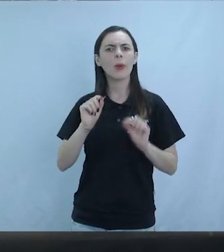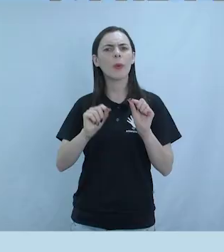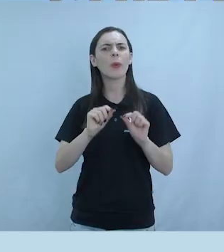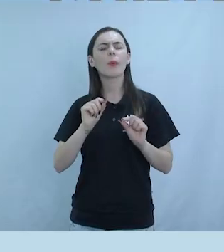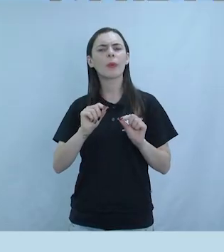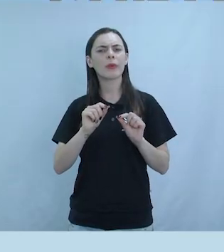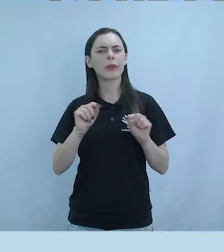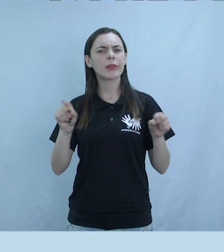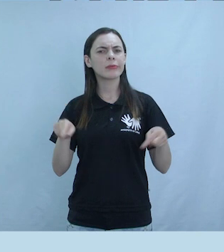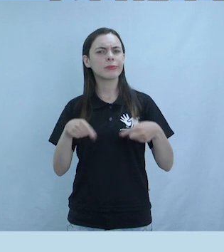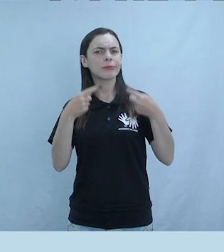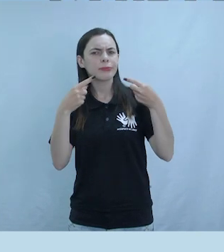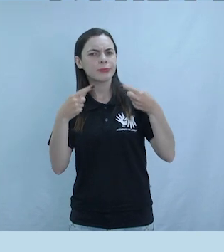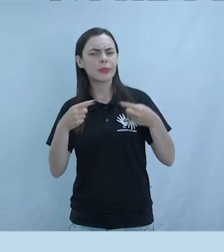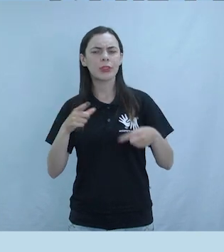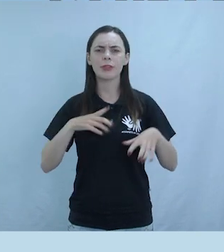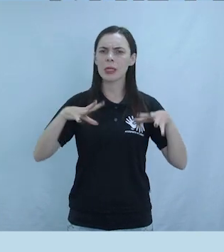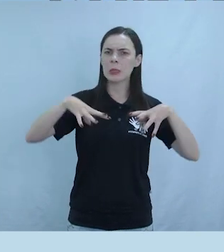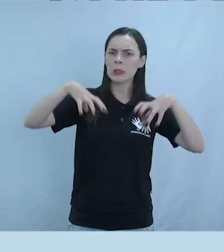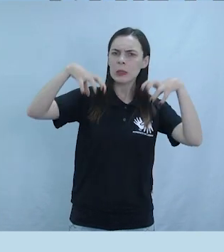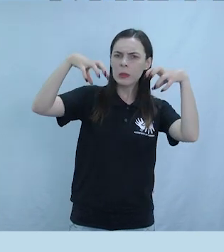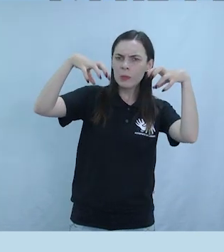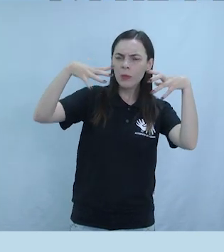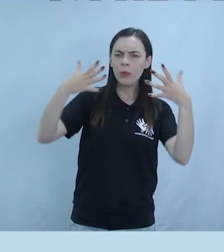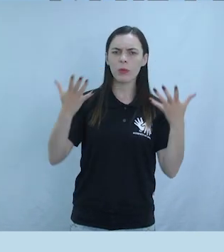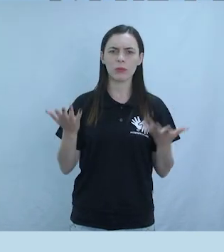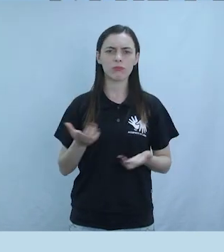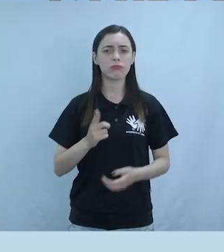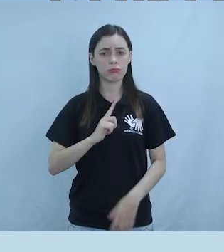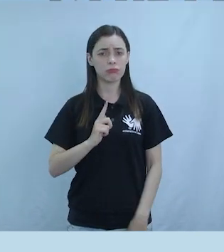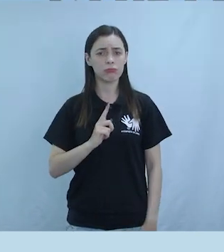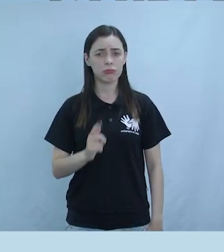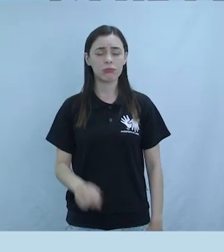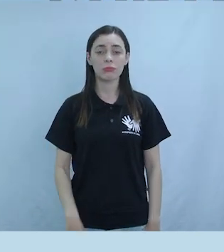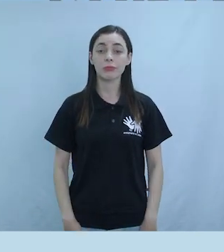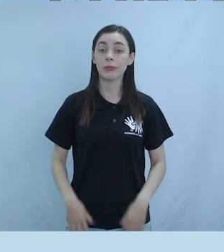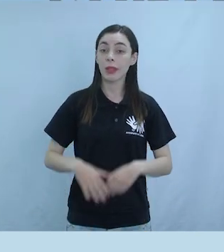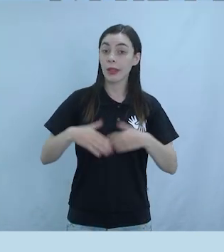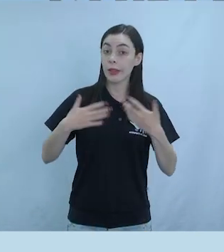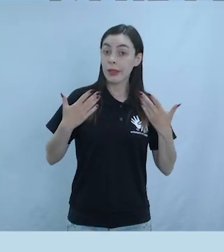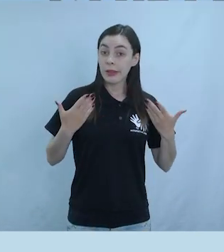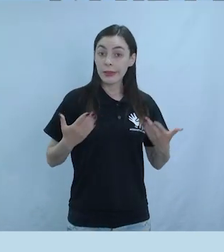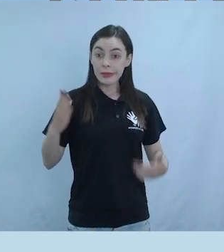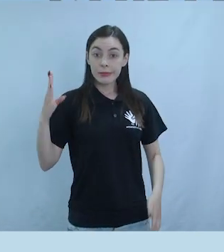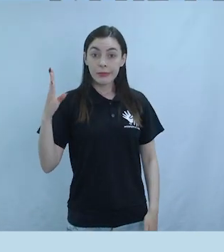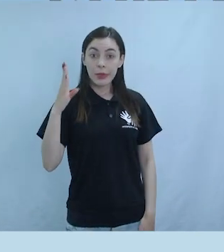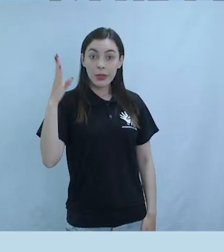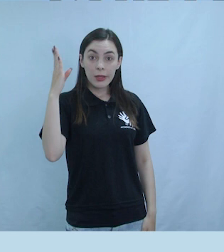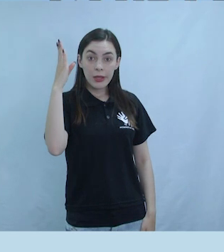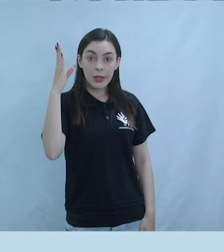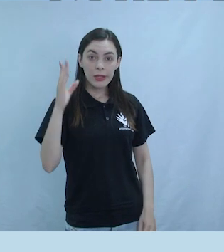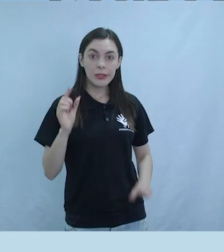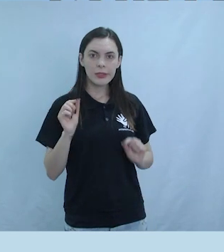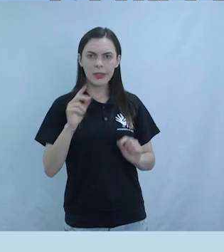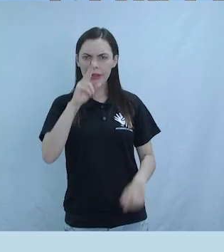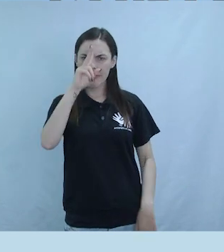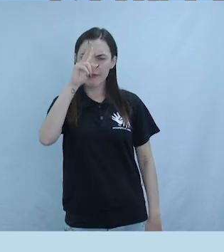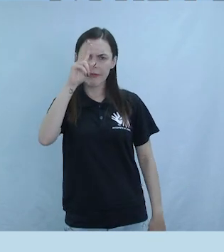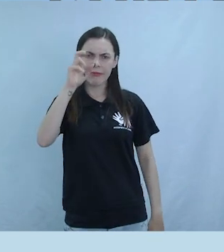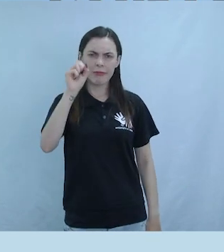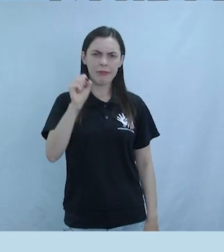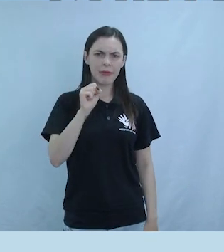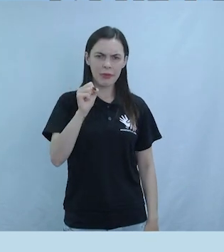a terra contra quem? Contra os monstros. Contra os monstros. Então, os bogatires